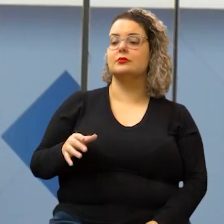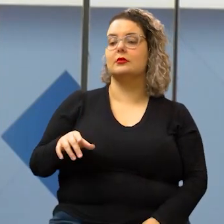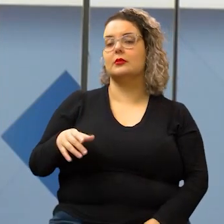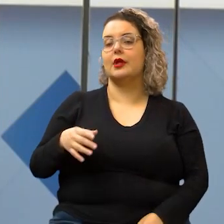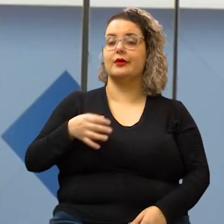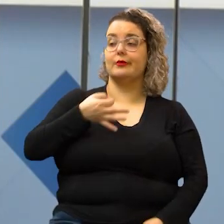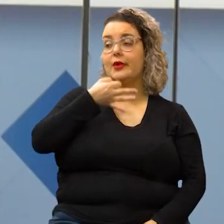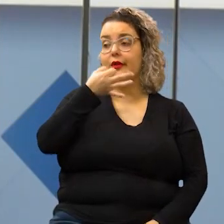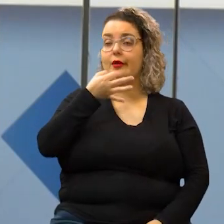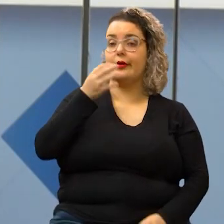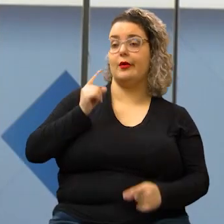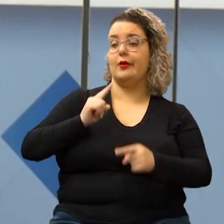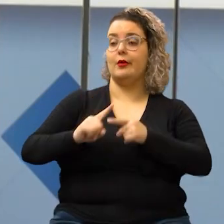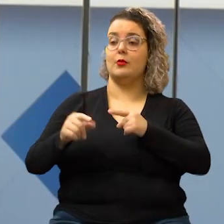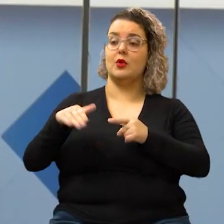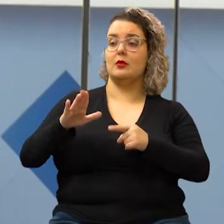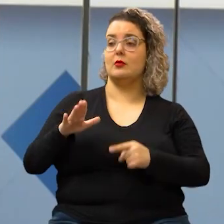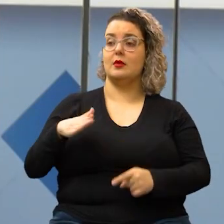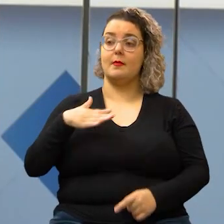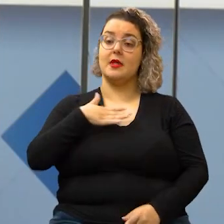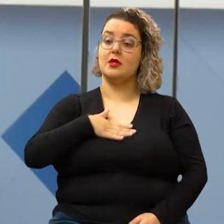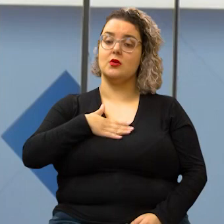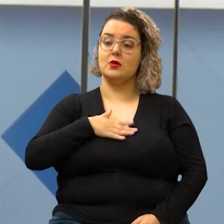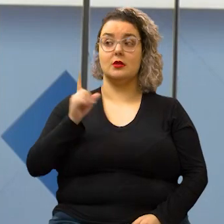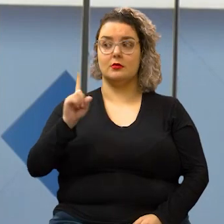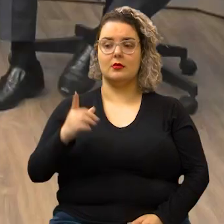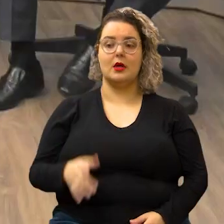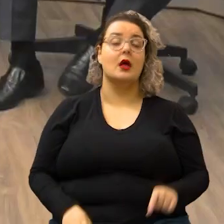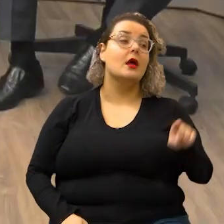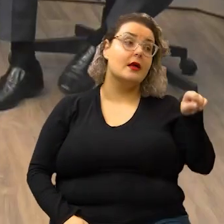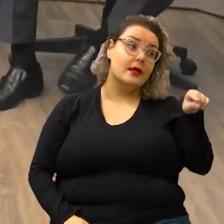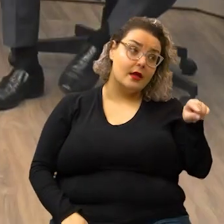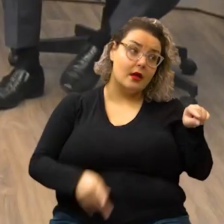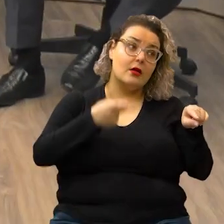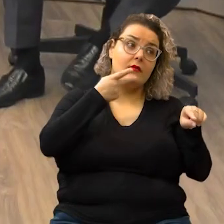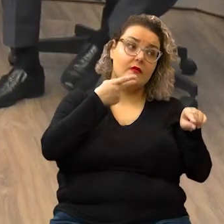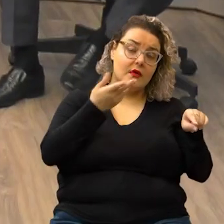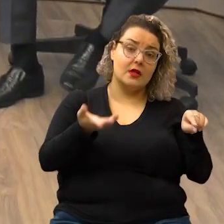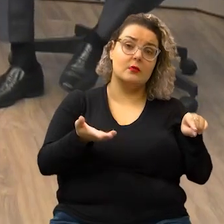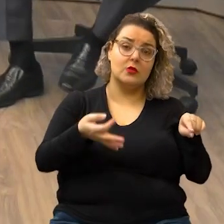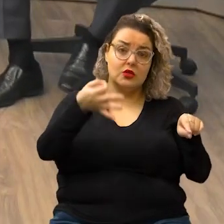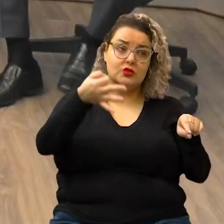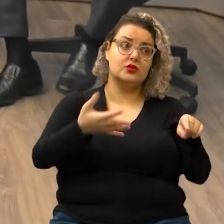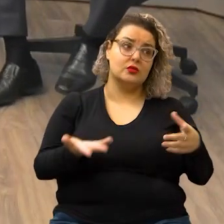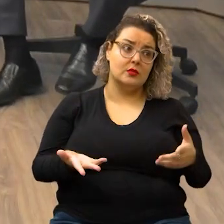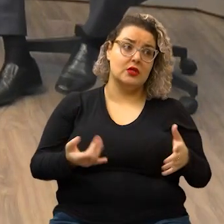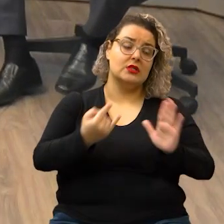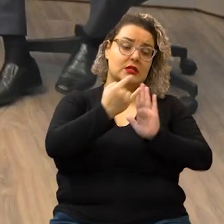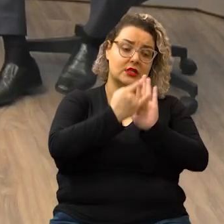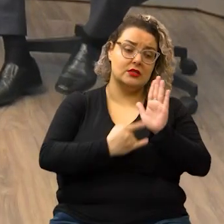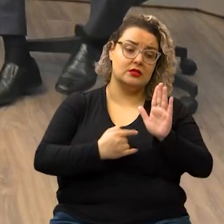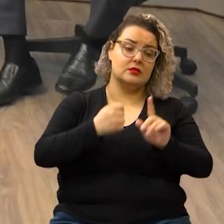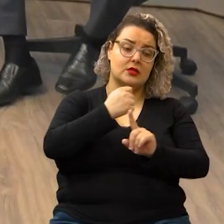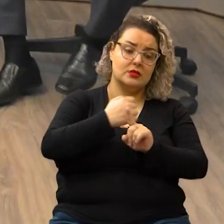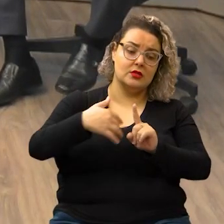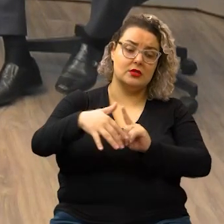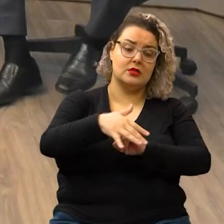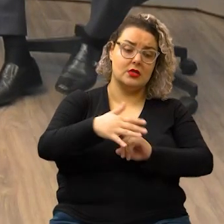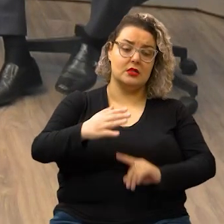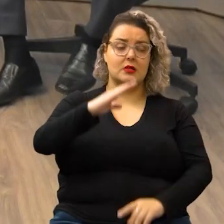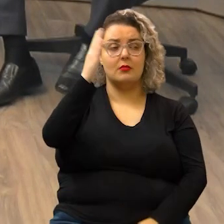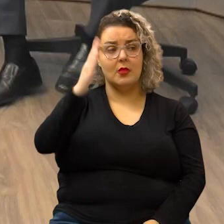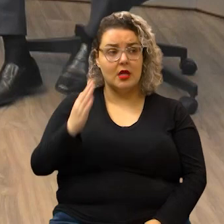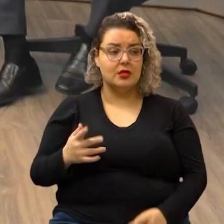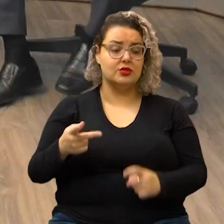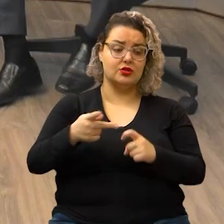discursinho que o proibido é mais gostoso. Não é. Mas aí entra aquilo que vocês estão falando, justamente nesse documento da Sociedade Brasileira de